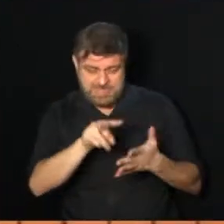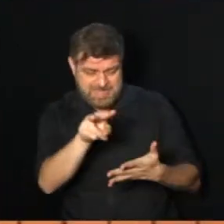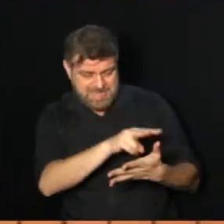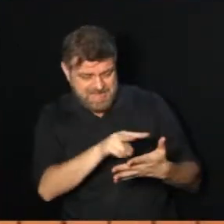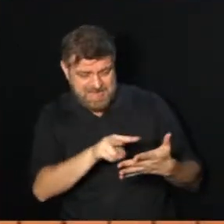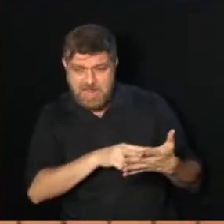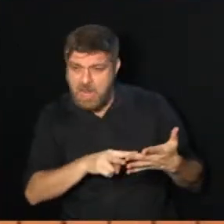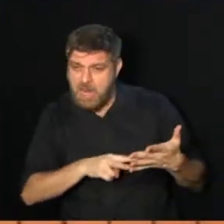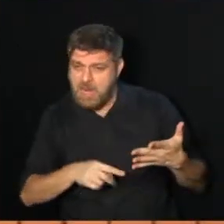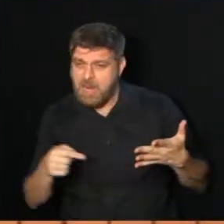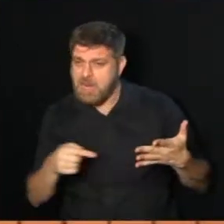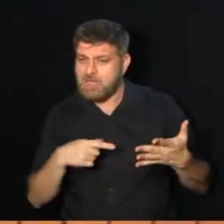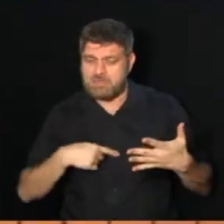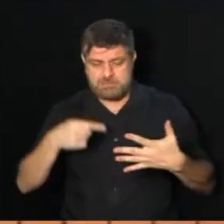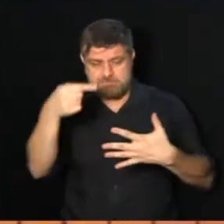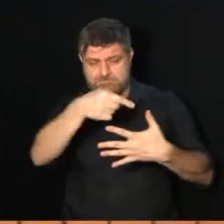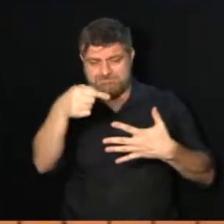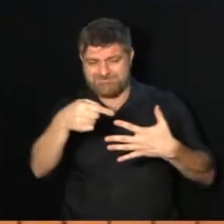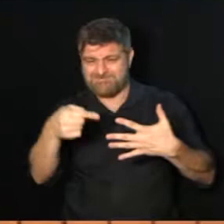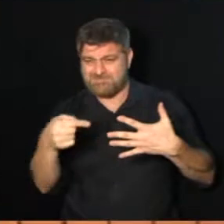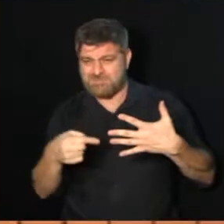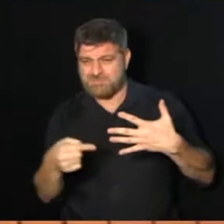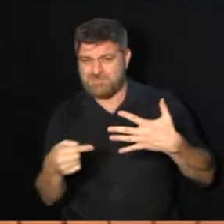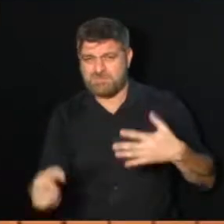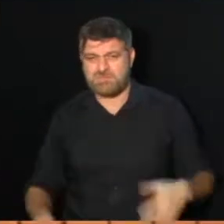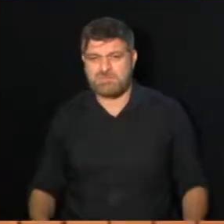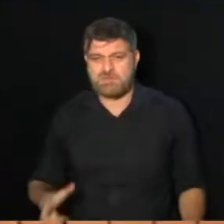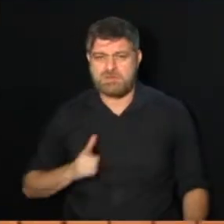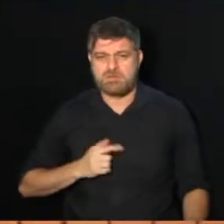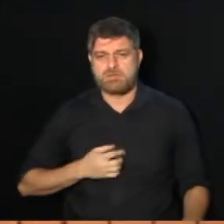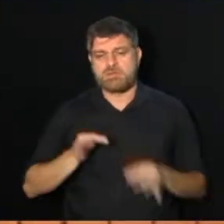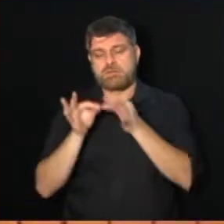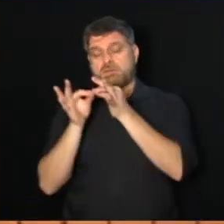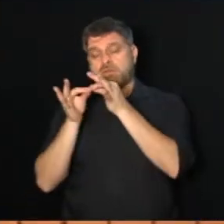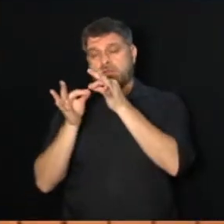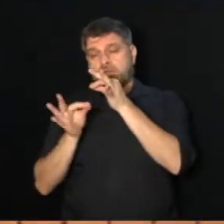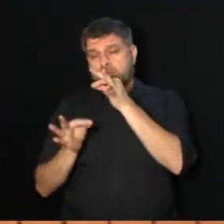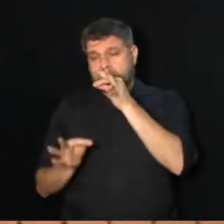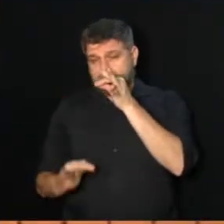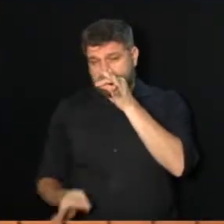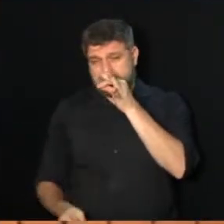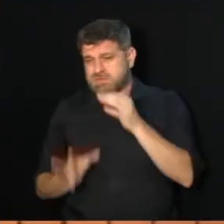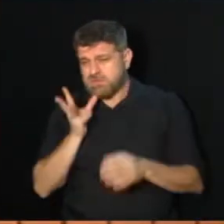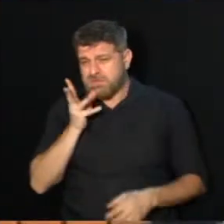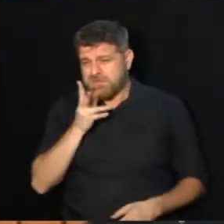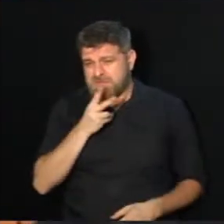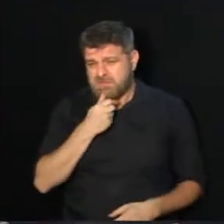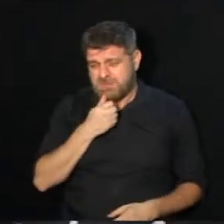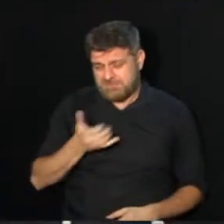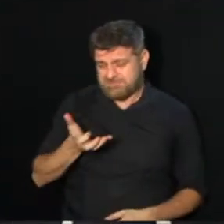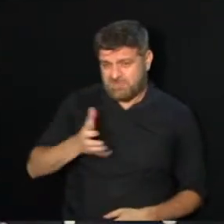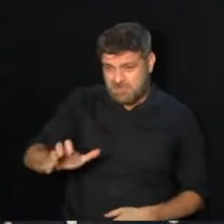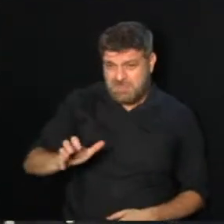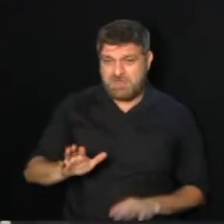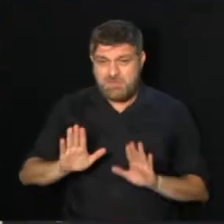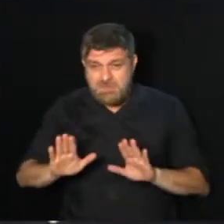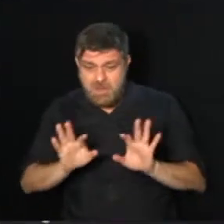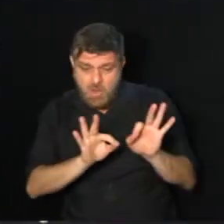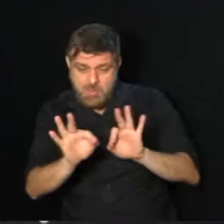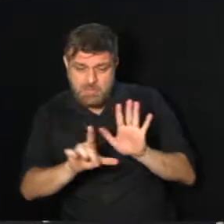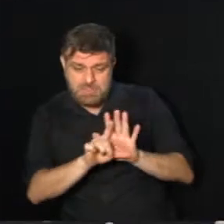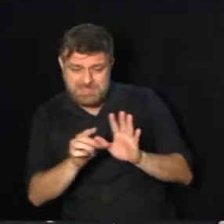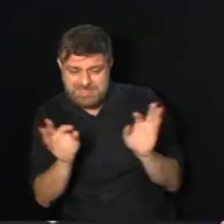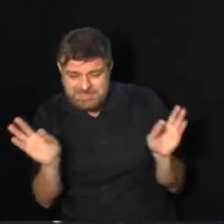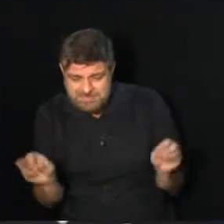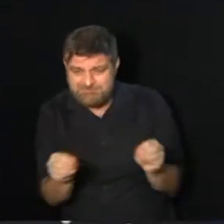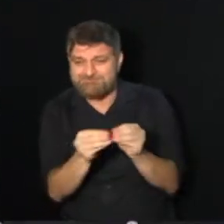poderia citar alguns pontos aqui, mas acho que seria enfadonho, demoraríamos muito, mas o projeto ele é simples,